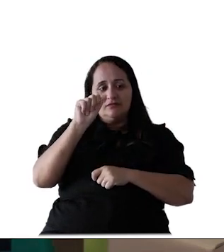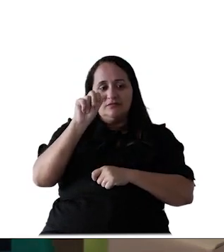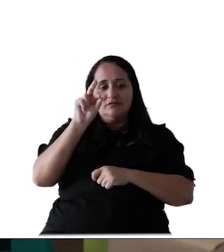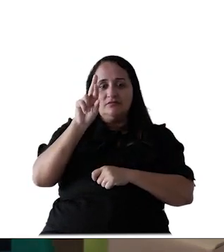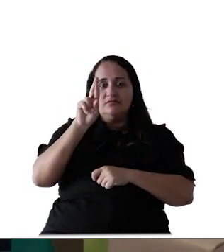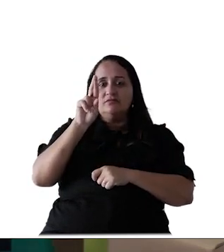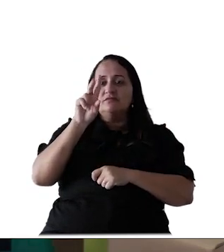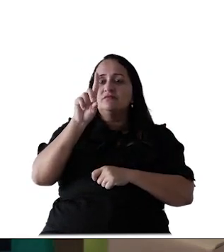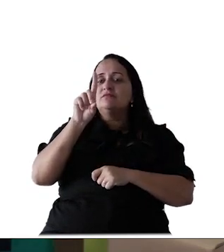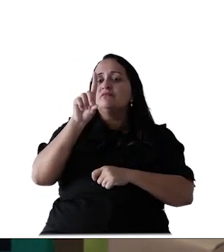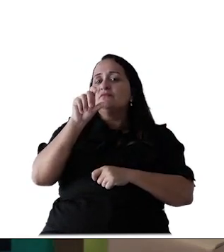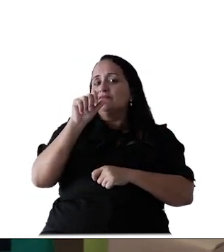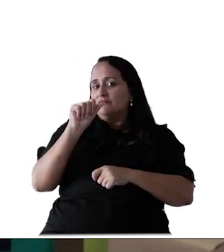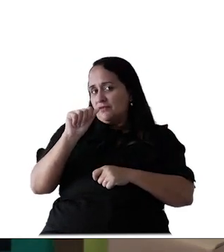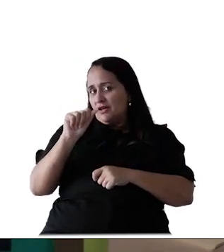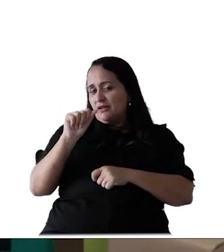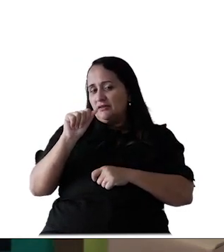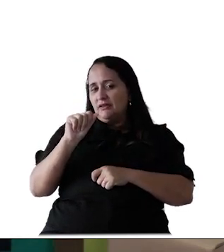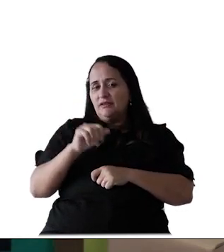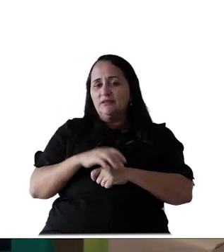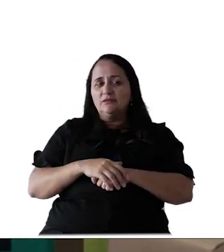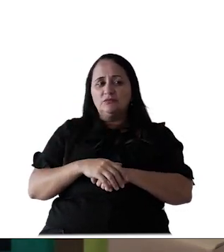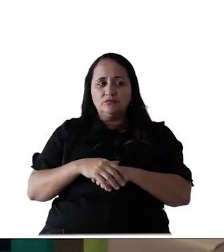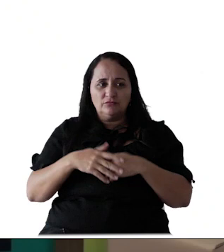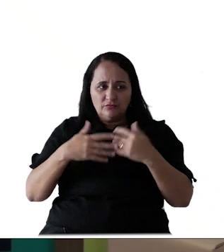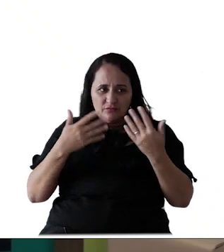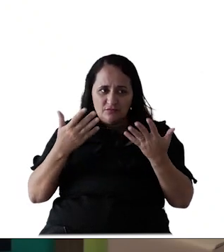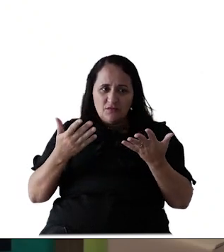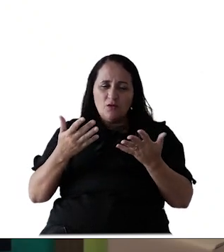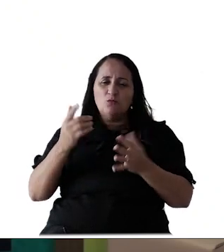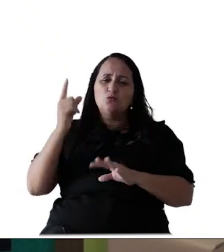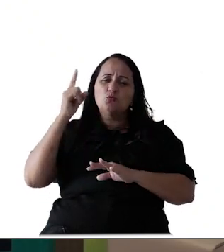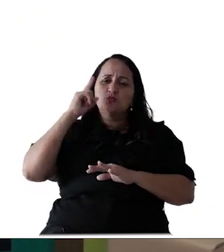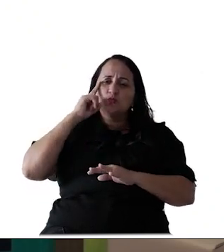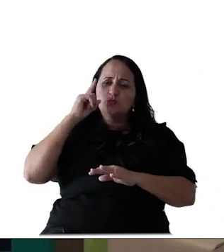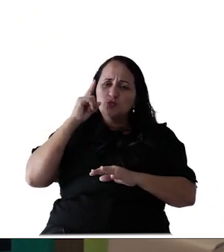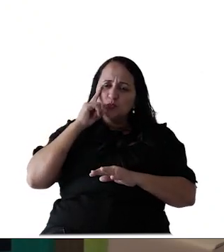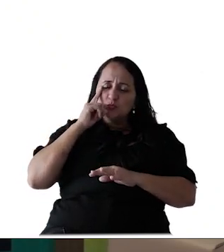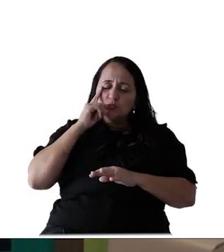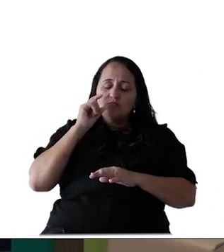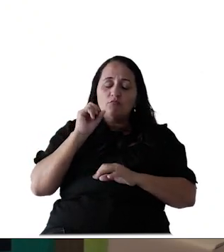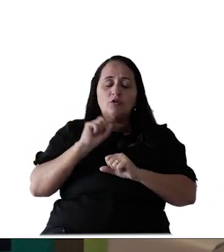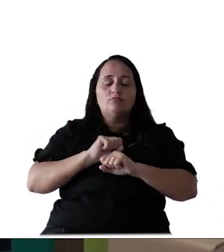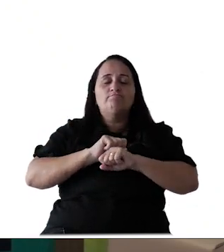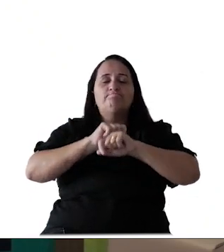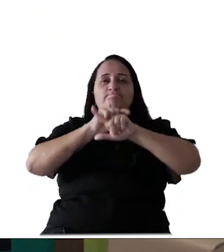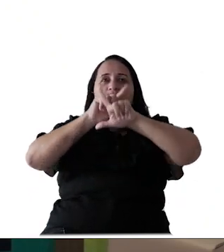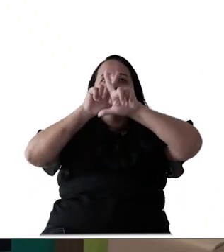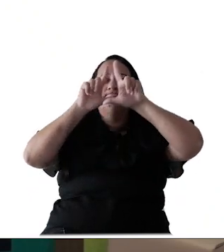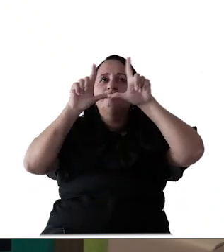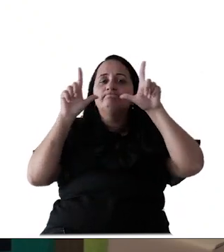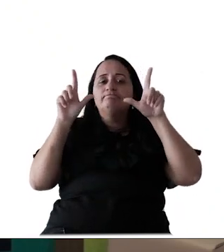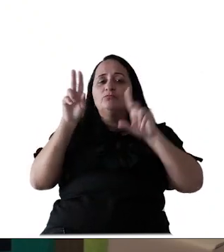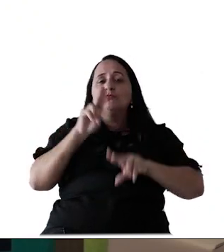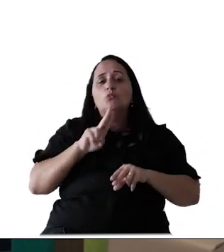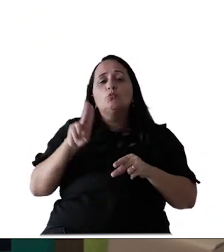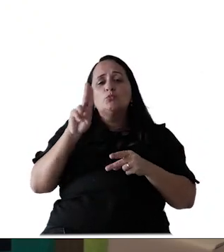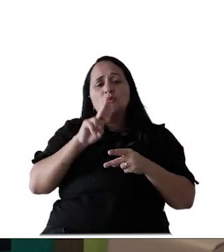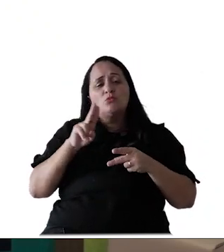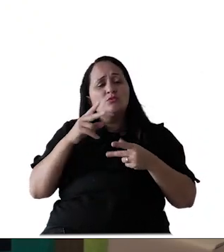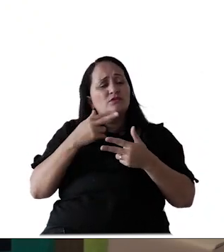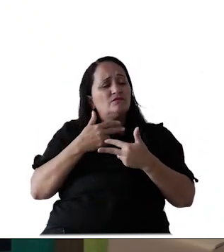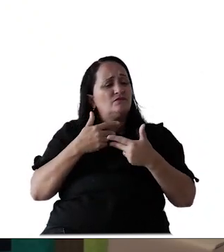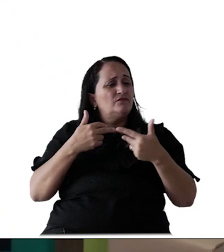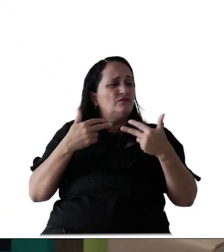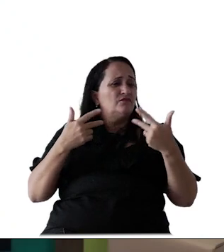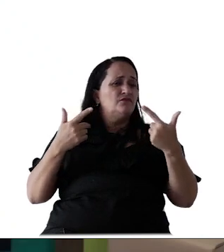situação comunicativa que nós temos no nosso dia a dia, da hora que a gente acorda, da hora que a gente vai dormir, utilizamos diversas